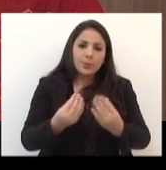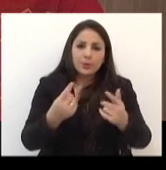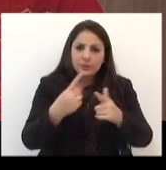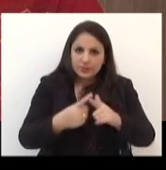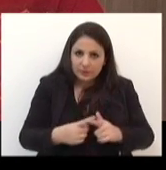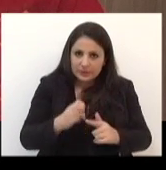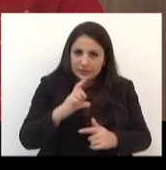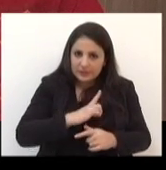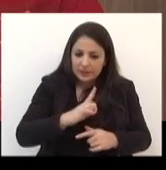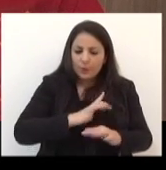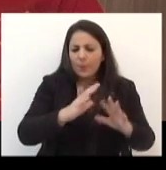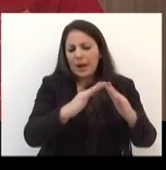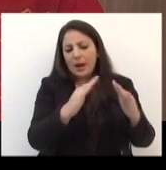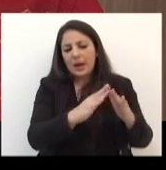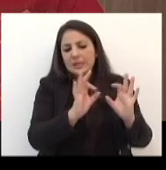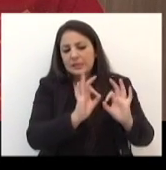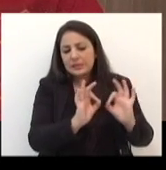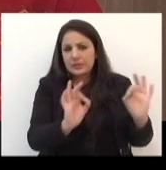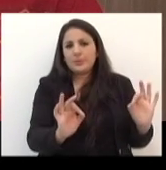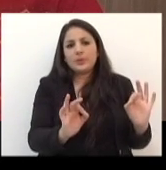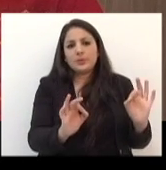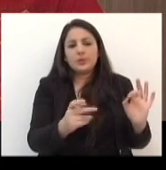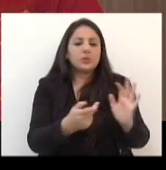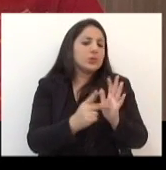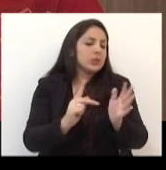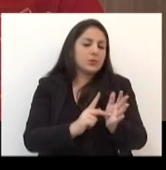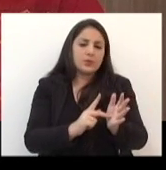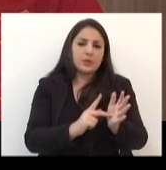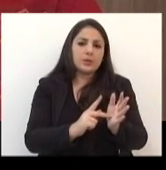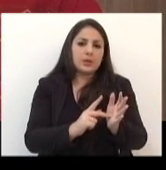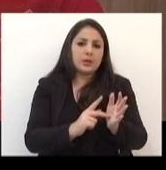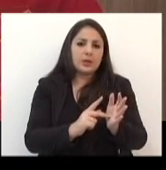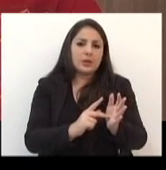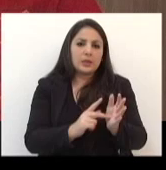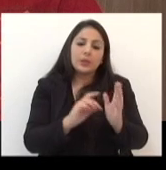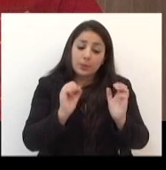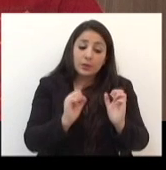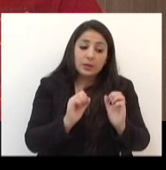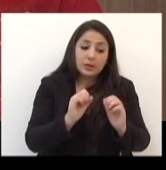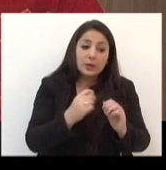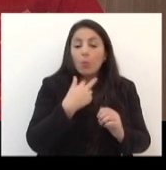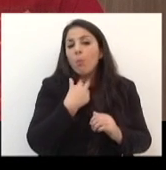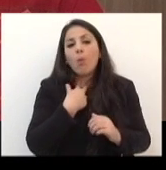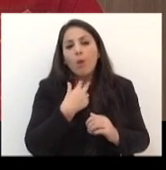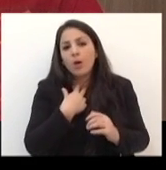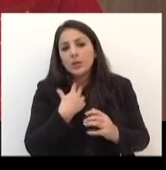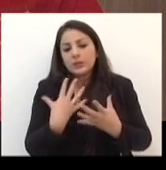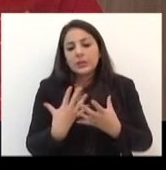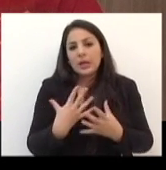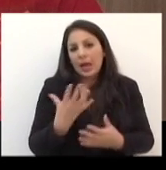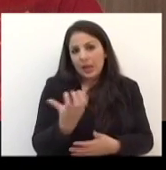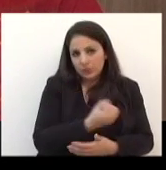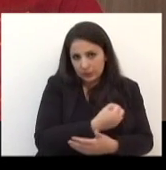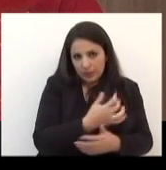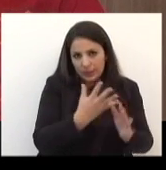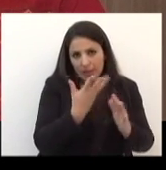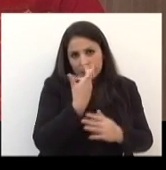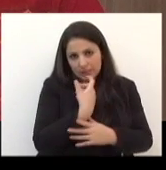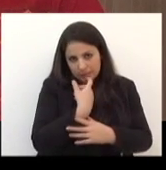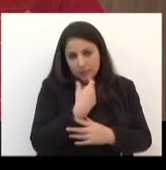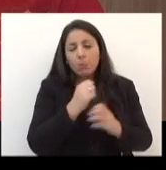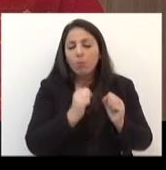vezes, ter uma casa humilde não significa que você não estará habilitado tanto para a família acolhedora quanto para a guarda